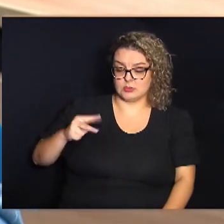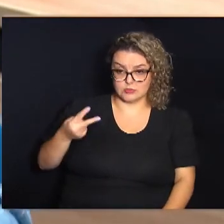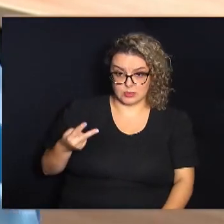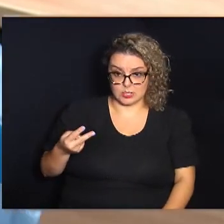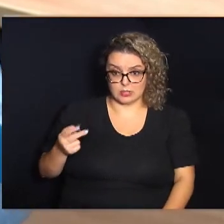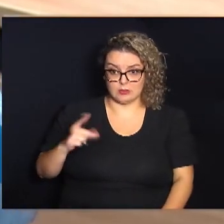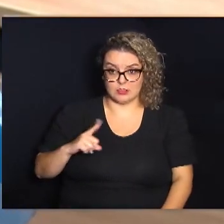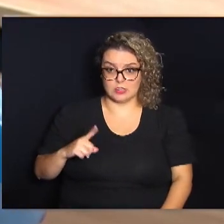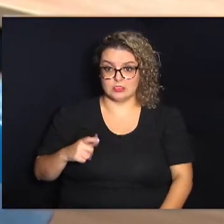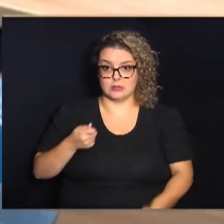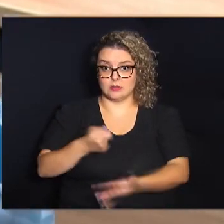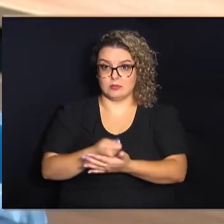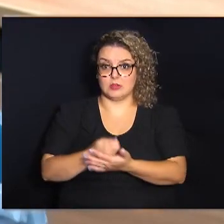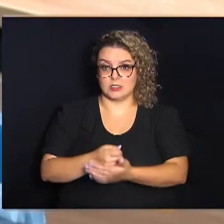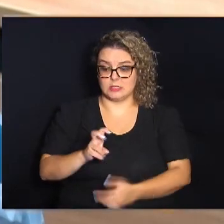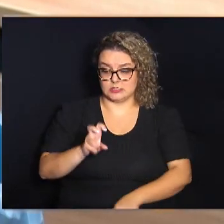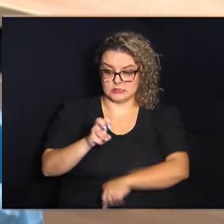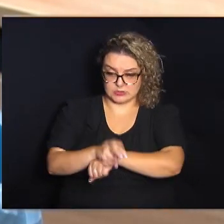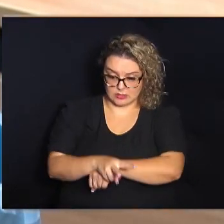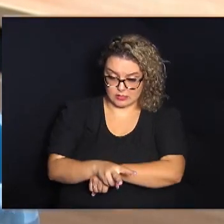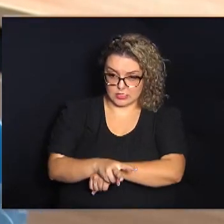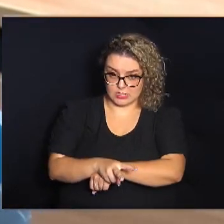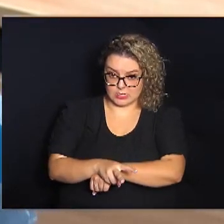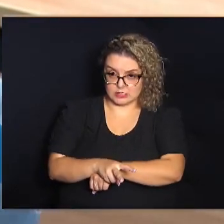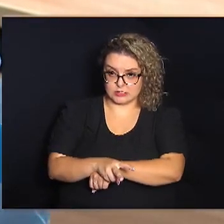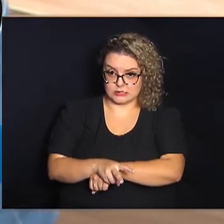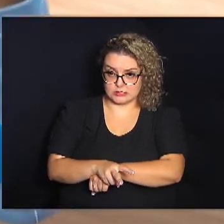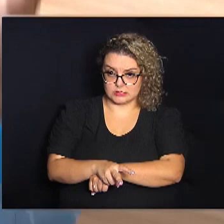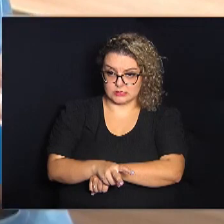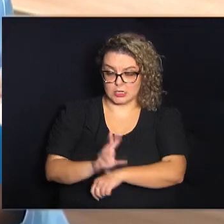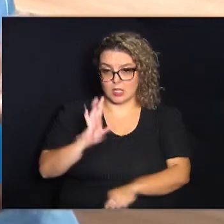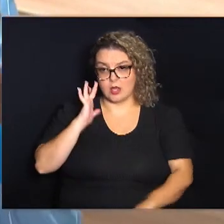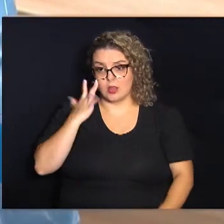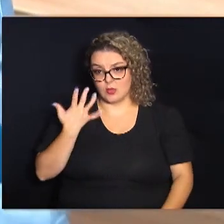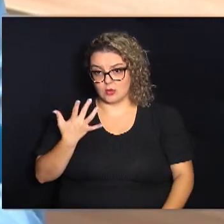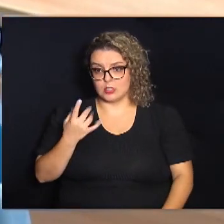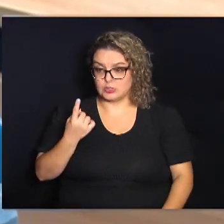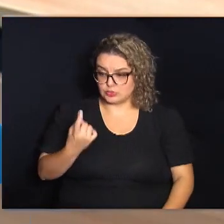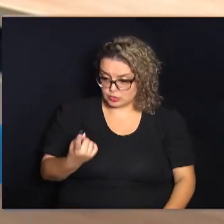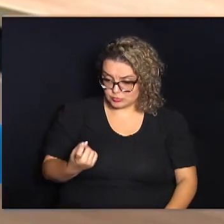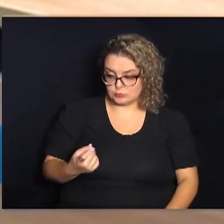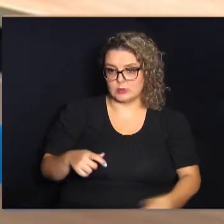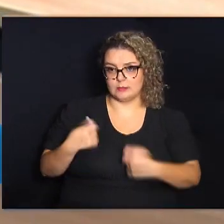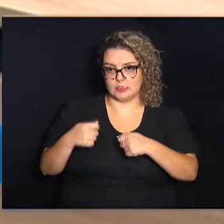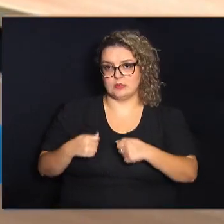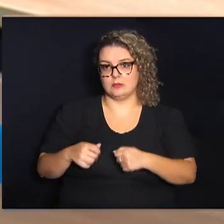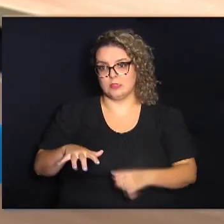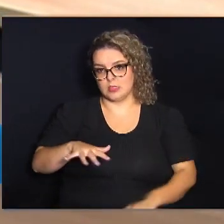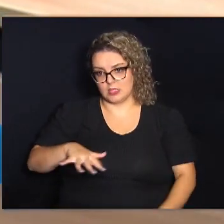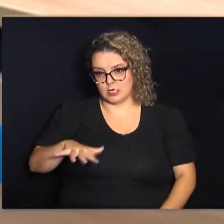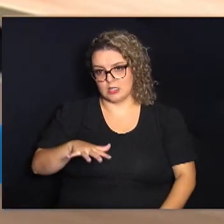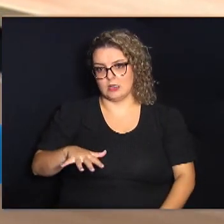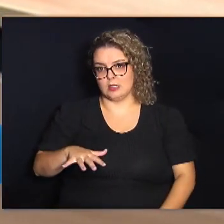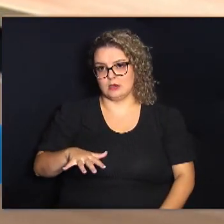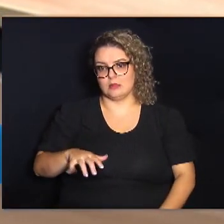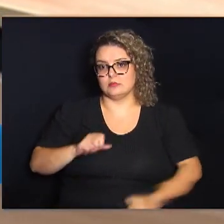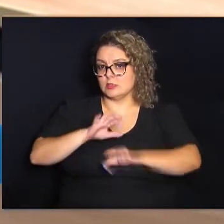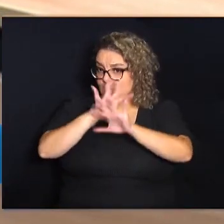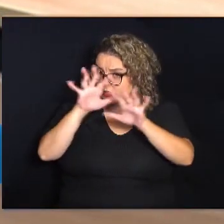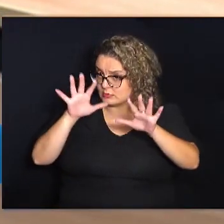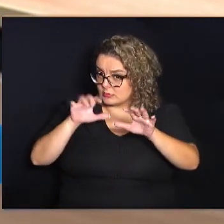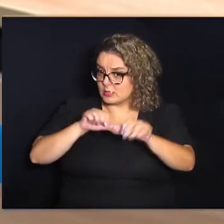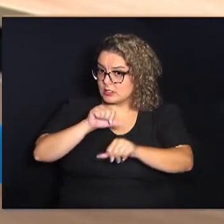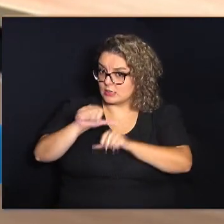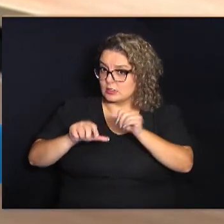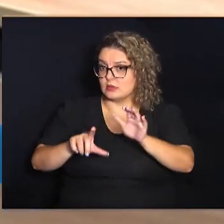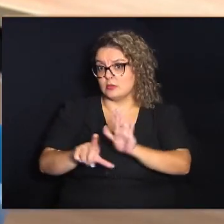a obrigatoriedade de ter 5 vagas, eu acho que pelo menos uma deveria ser destinada, e ser claro aqui na mudança da